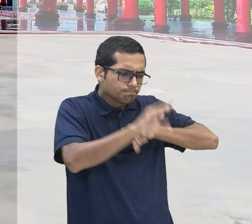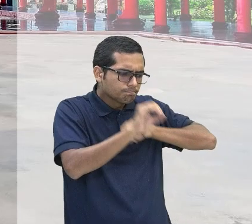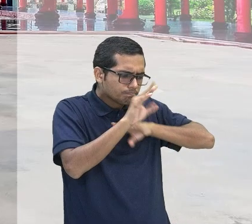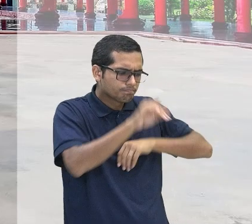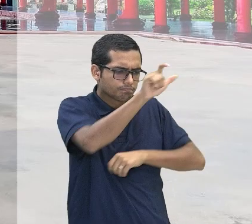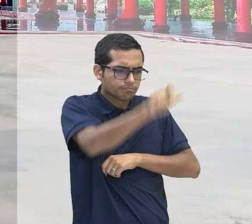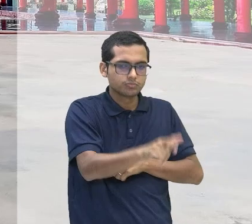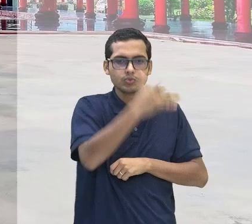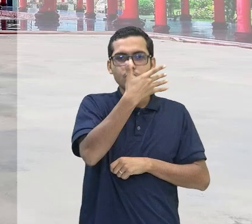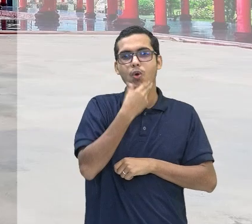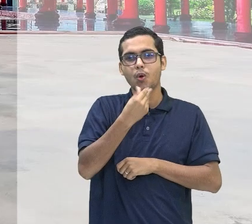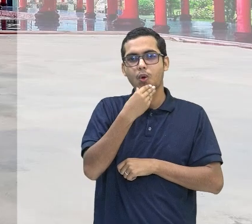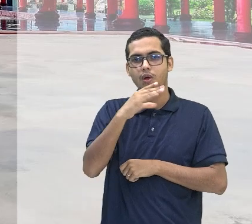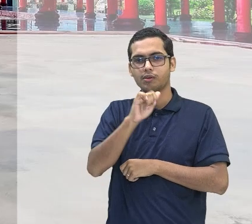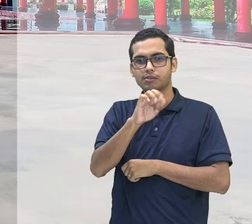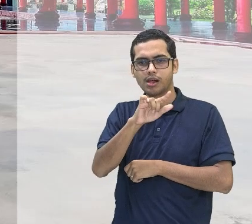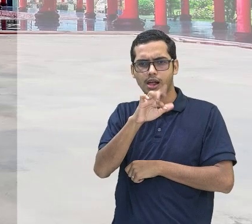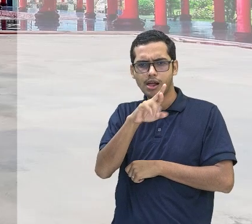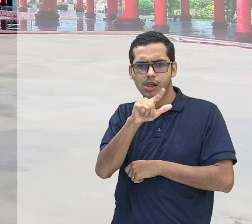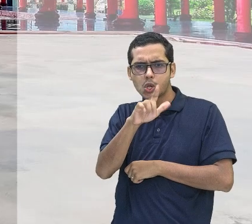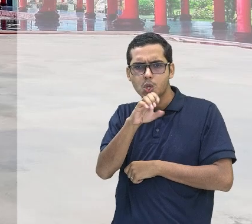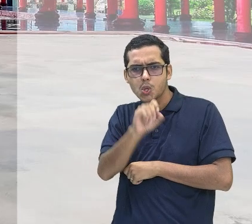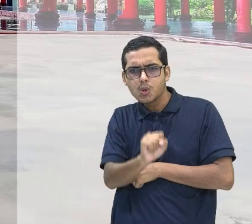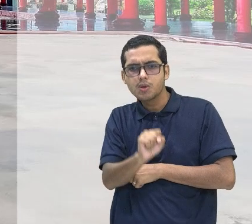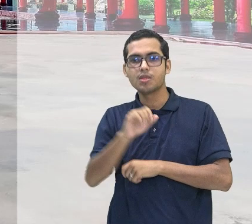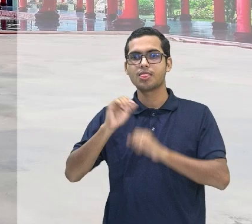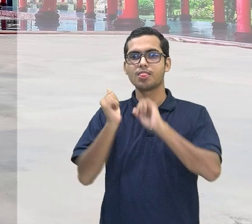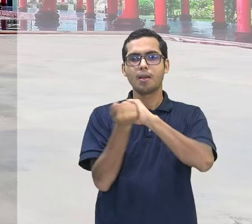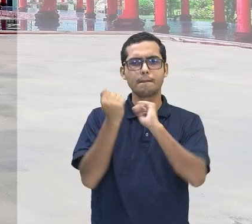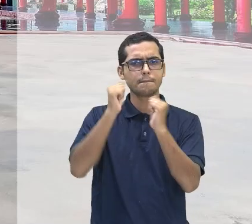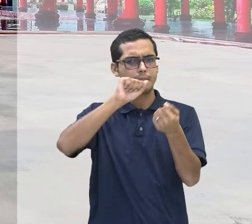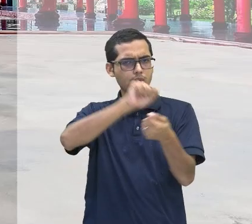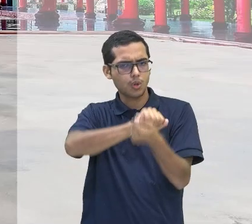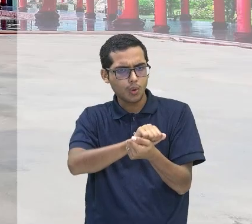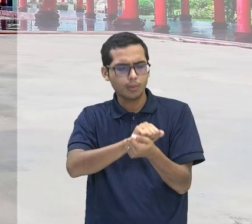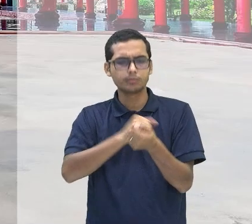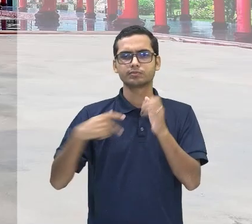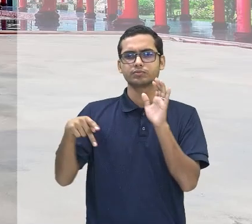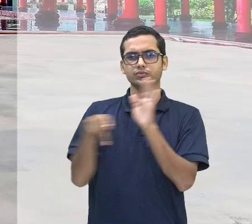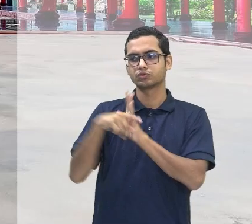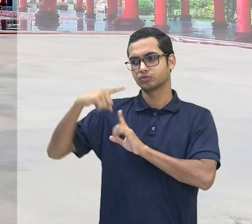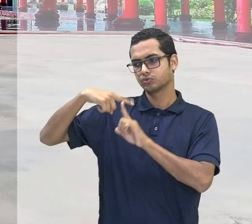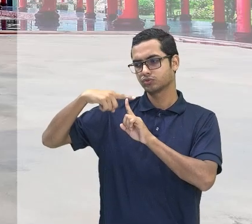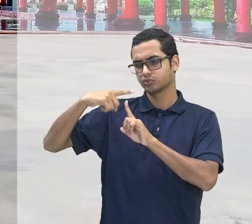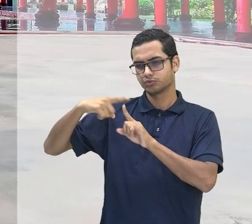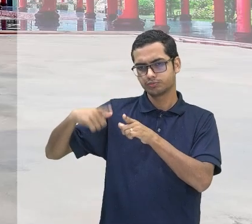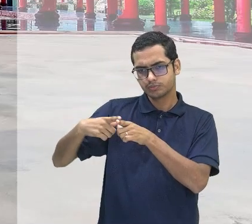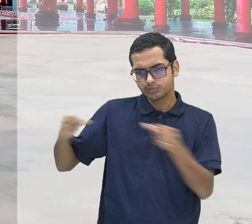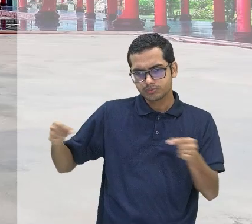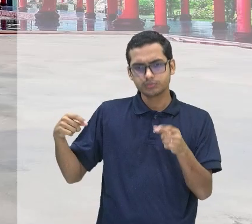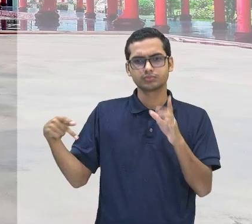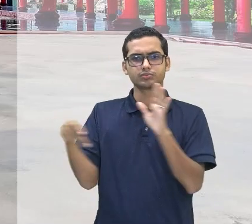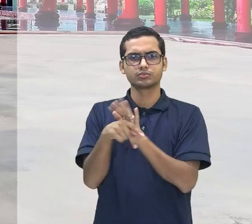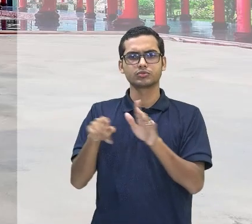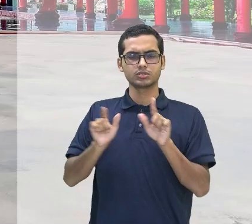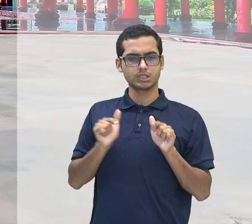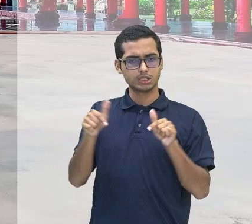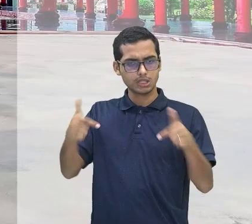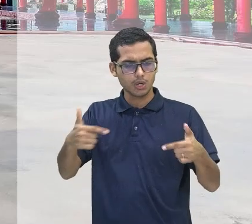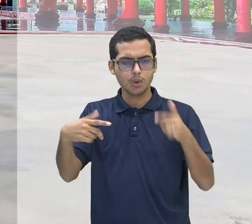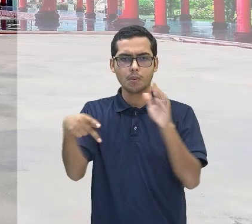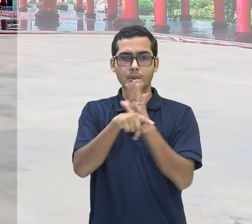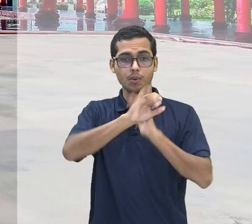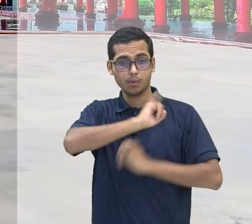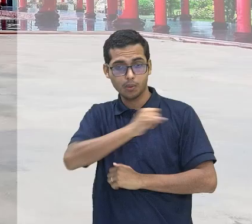Carlos Gracie fez uma adaptação desse estilo japonês de lutar o jiu-jitsu e